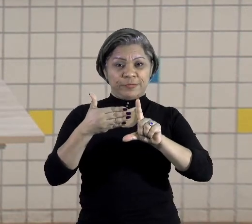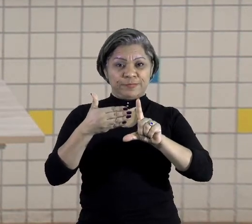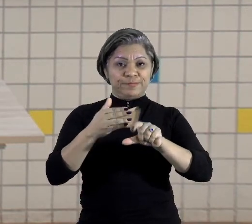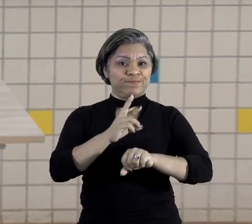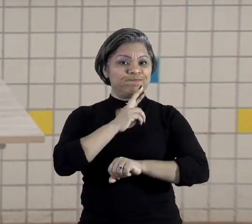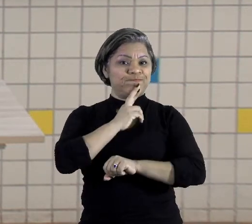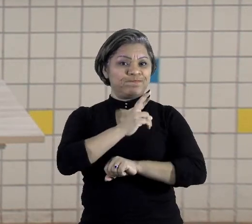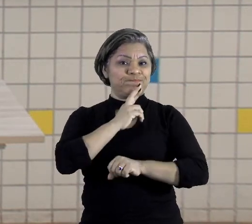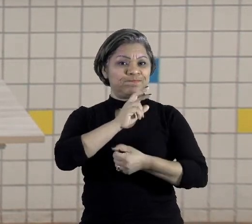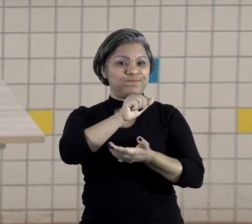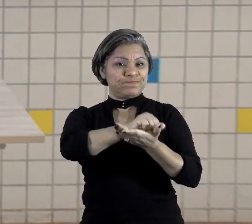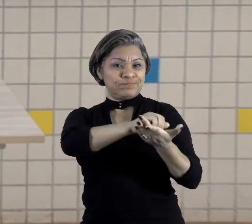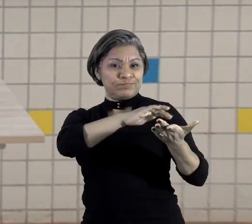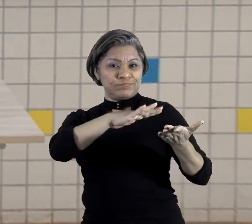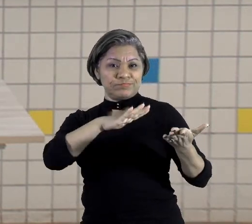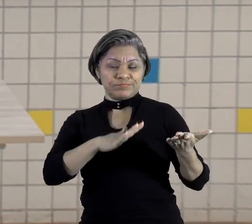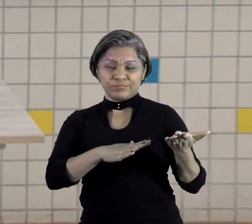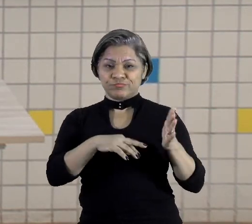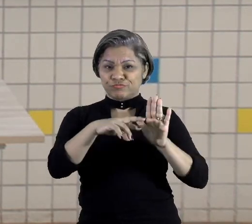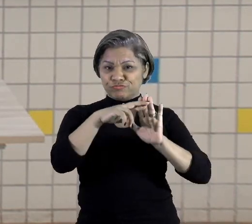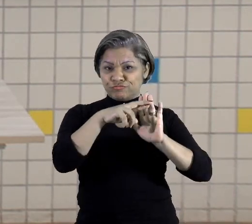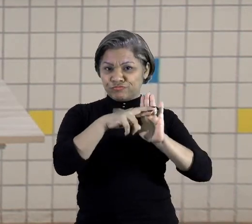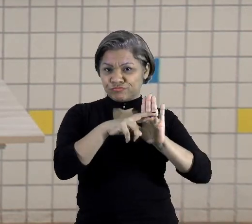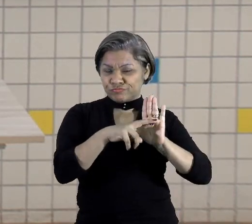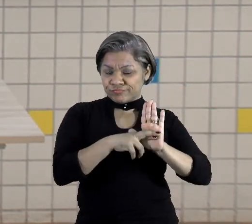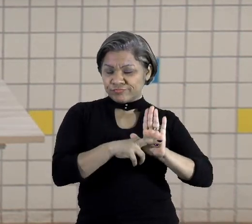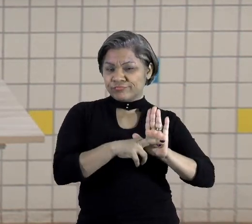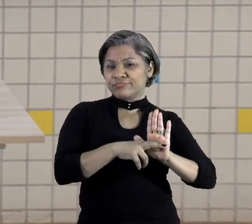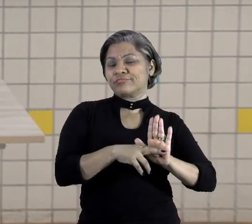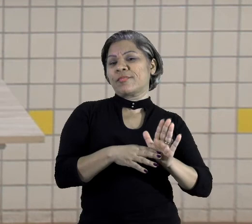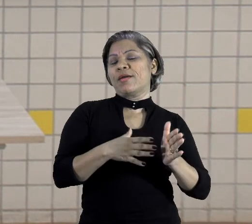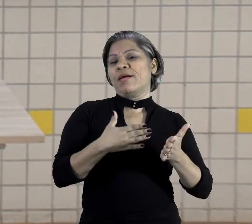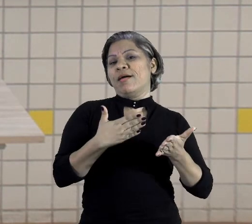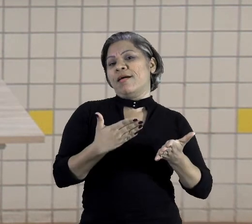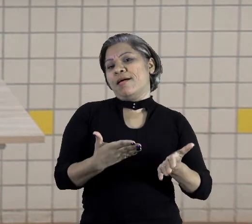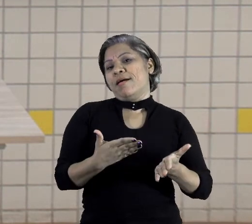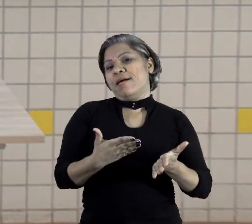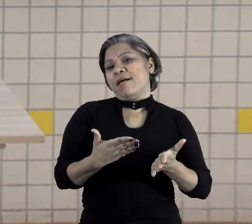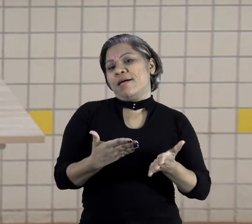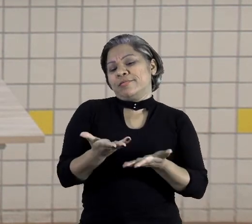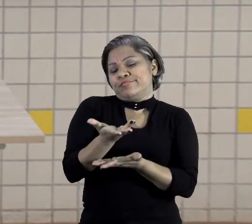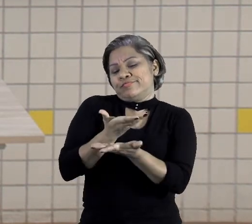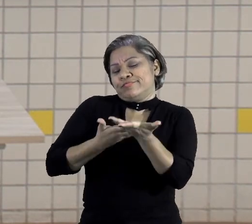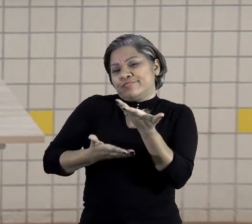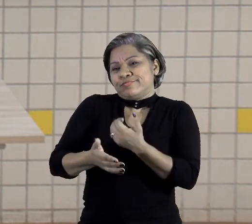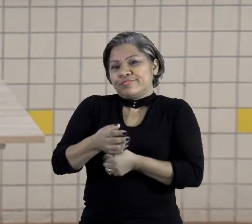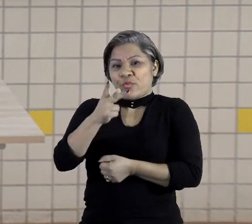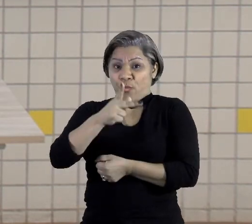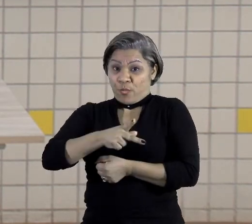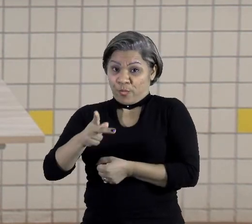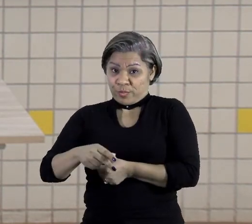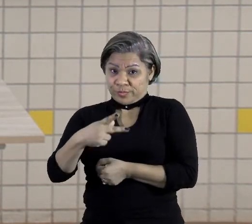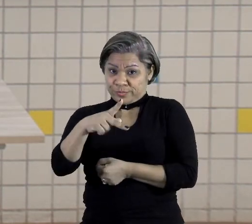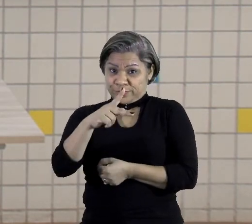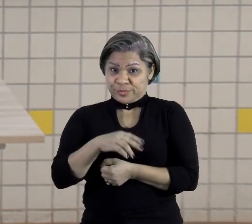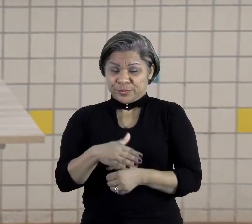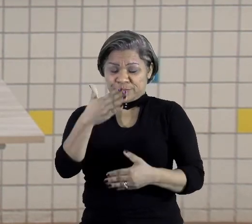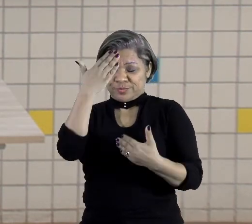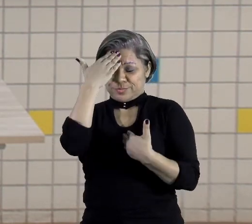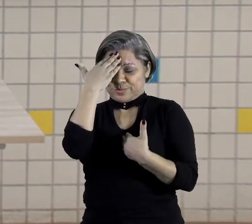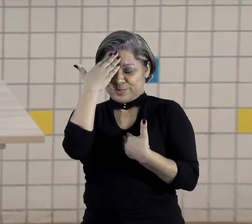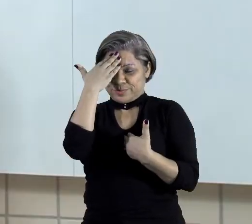responde as questões, interaja com o seu professor e muito